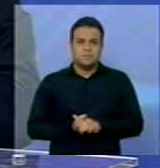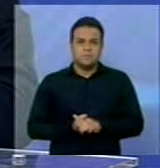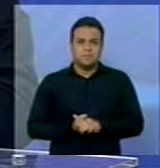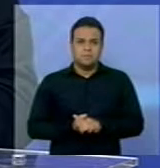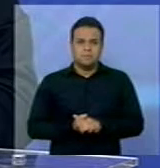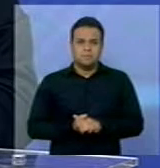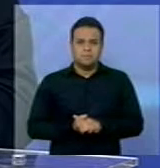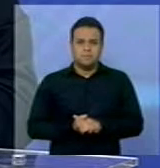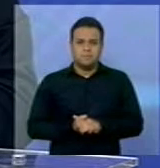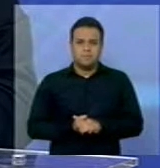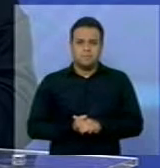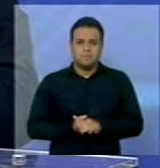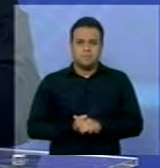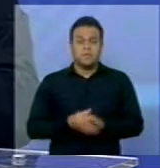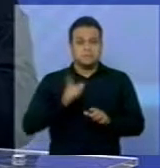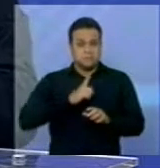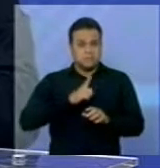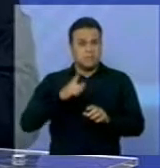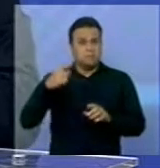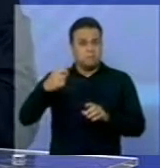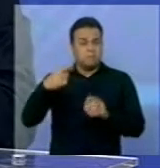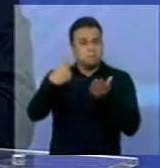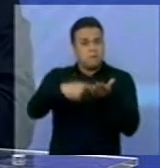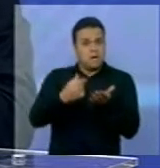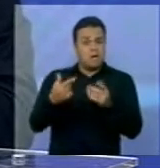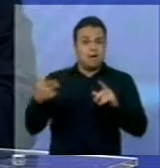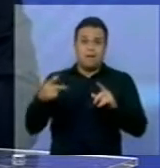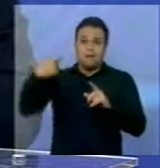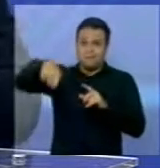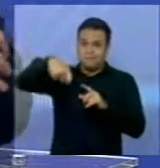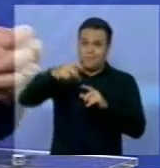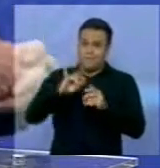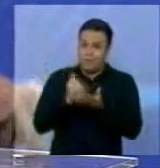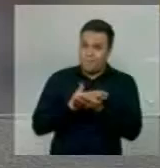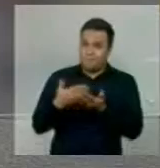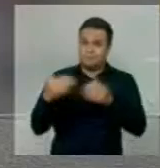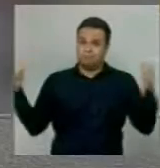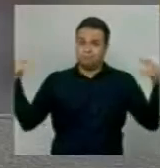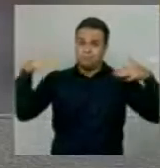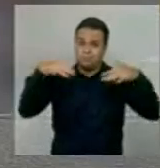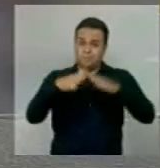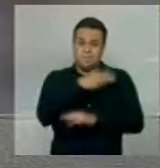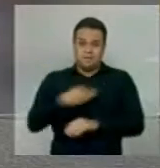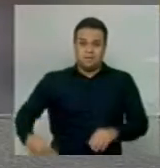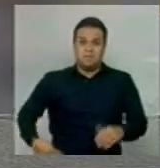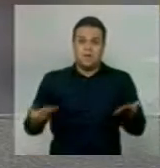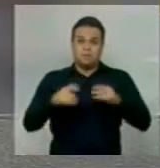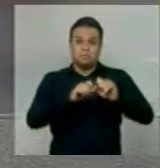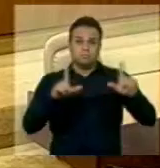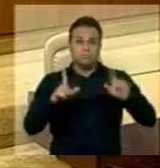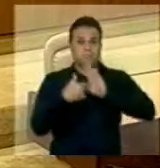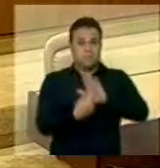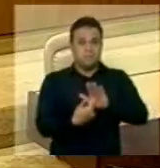E nós já estamos ouvindo a campainha que marca a entrada dos ministros no plenário do Supremo Tribunal Federal. Vamos às imagens geradas pela TV